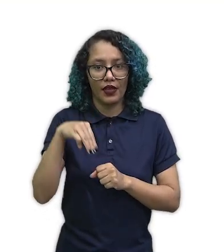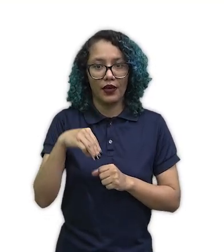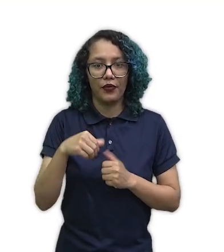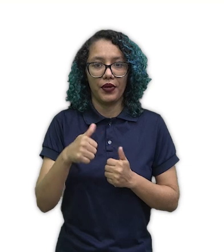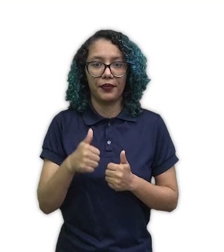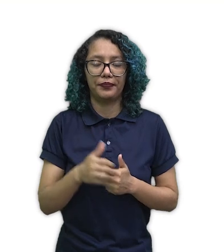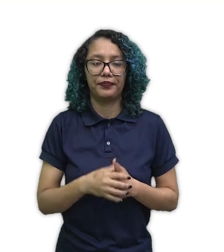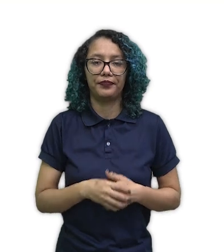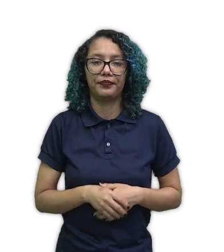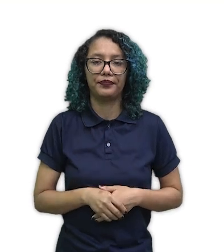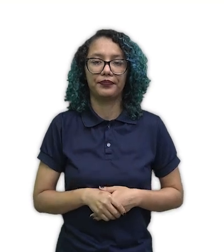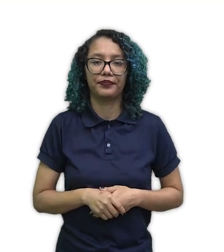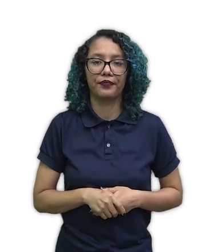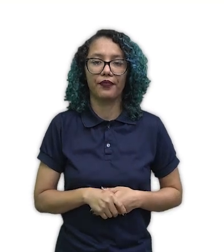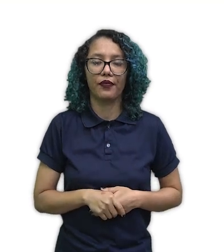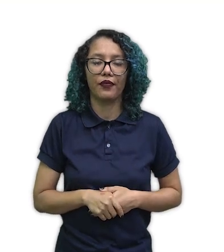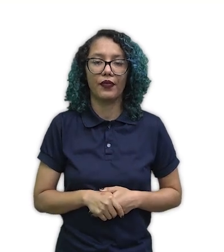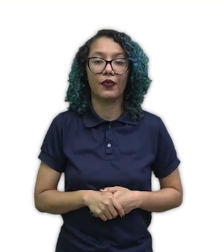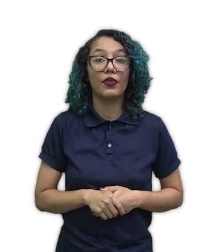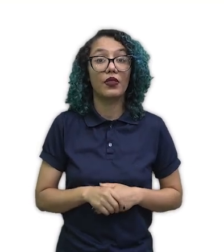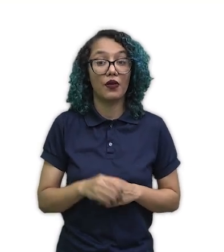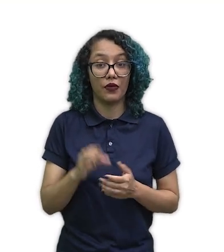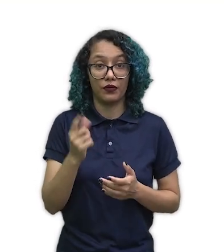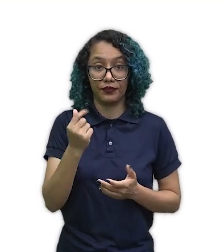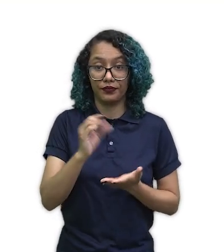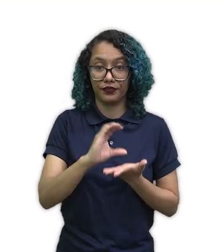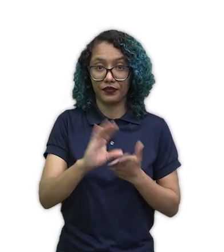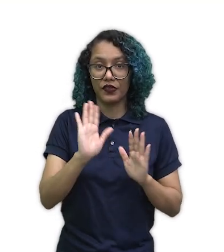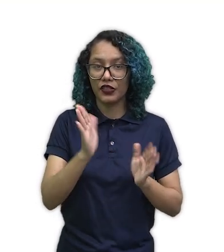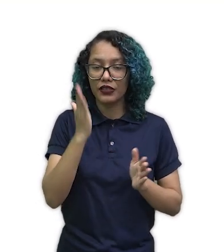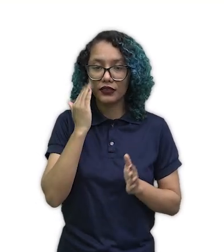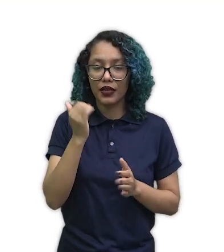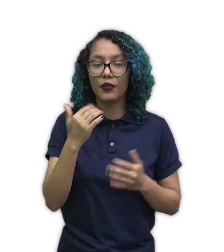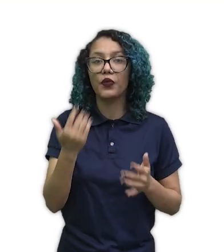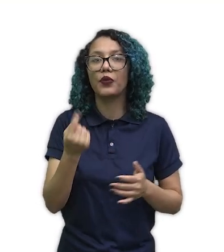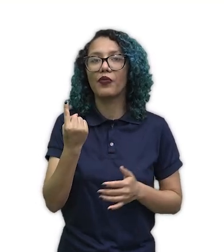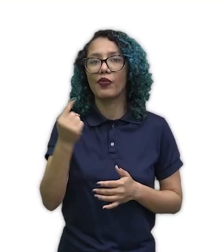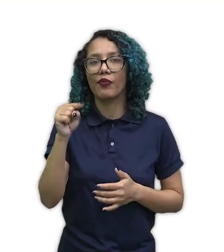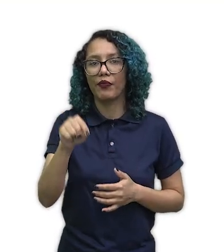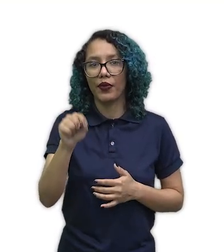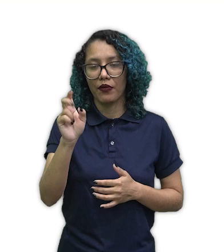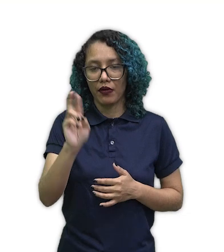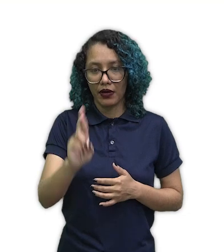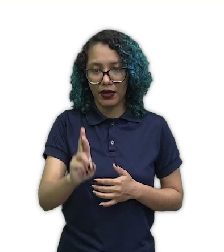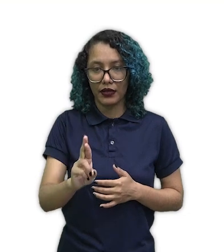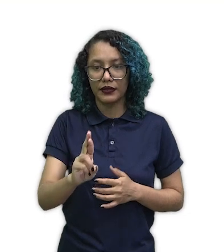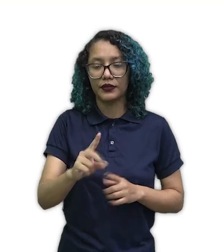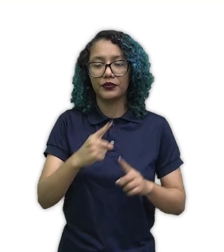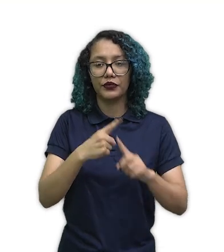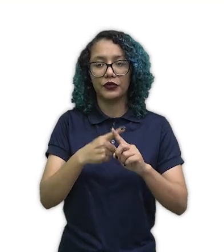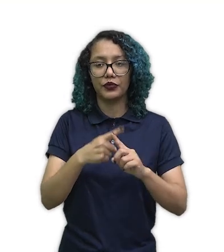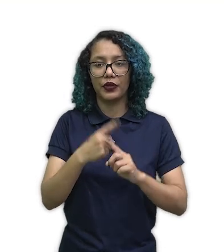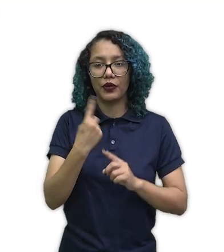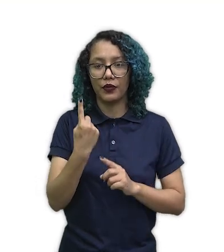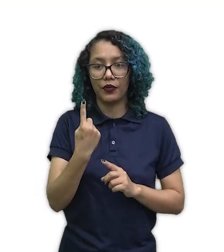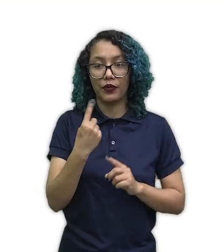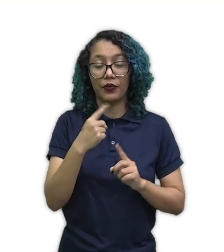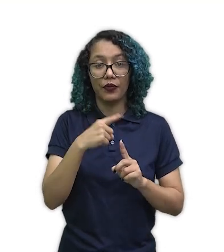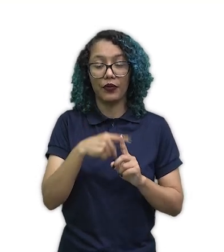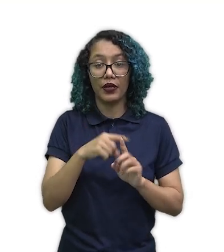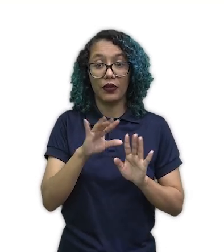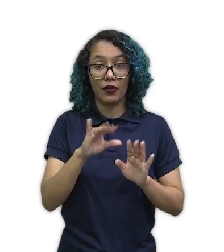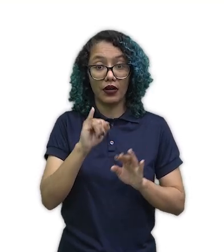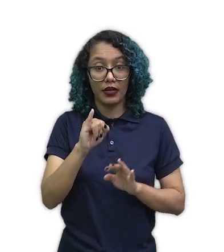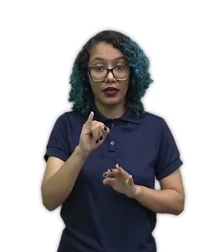tá bom? O capital a gente já sabe, o capital é R$1.000. Multiplica 1. Agora essa